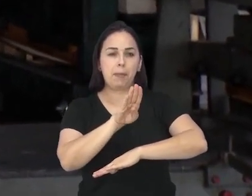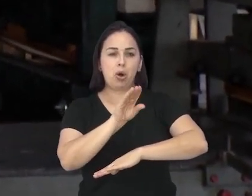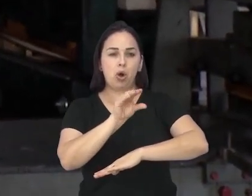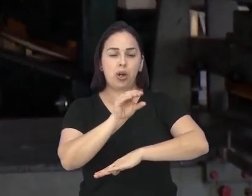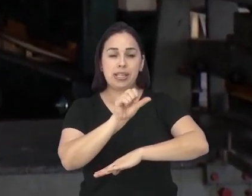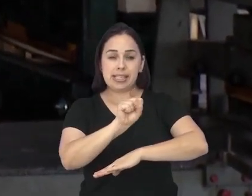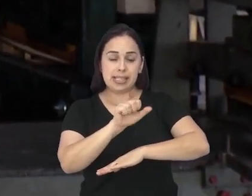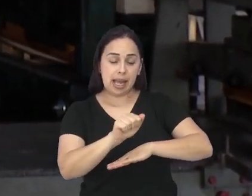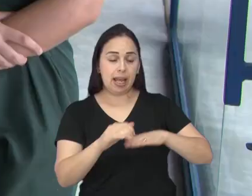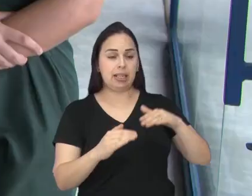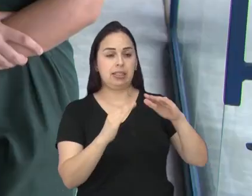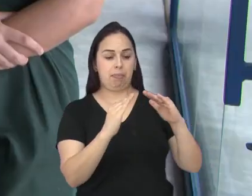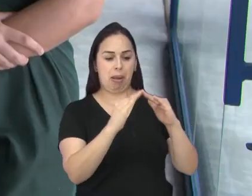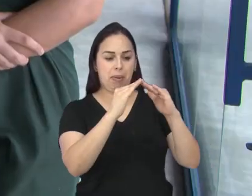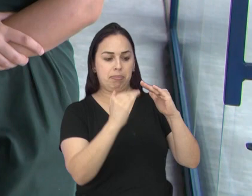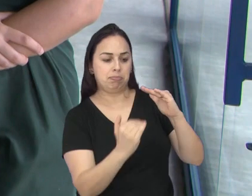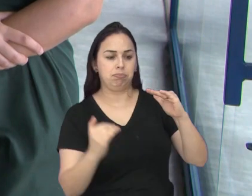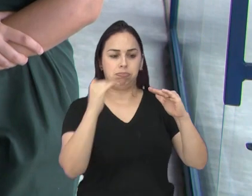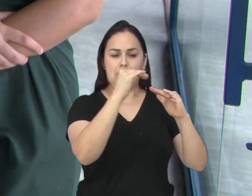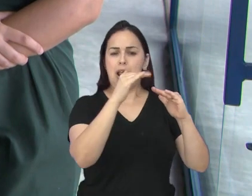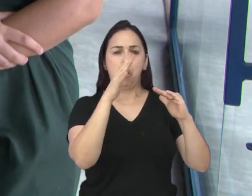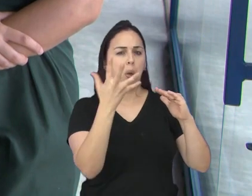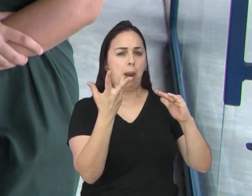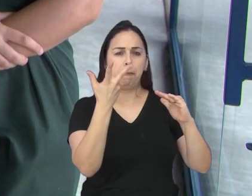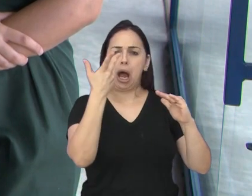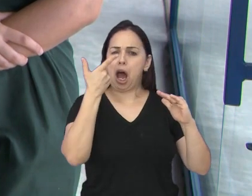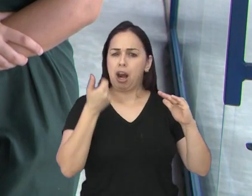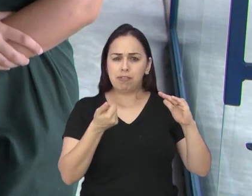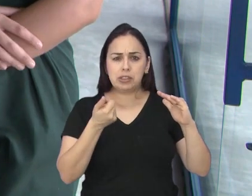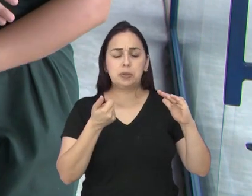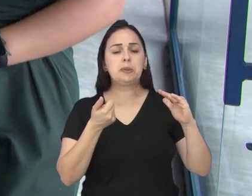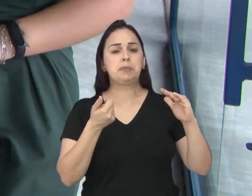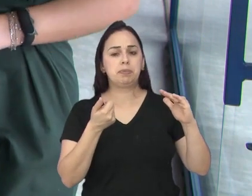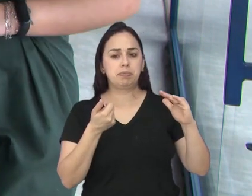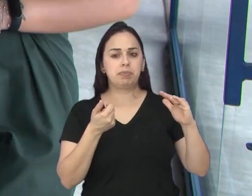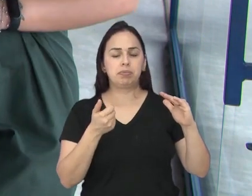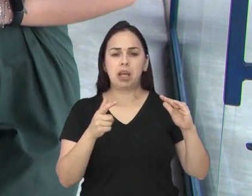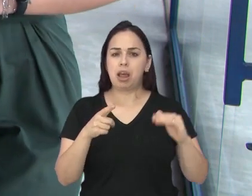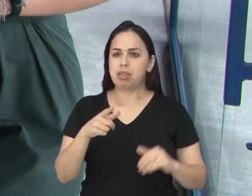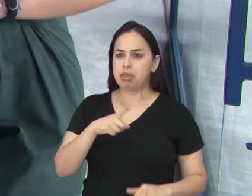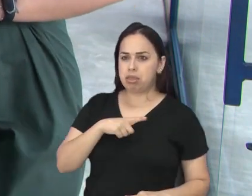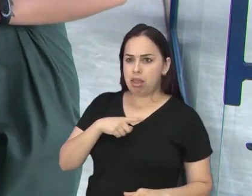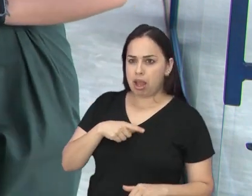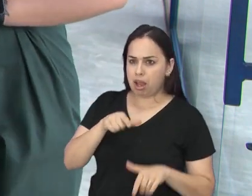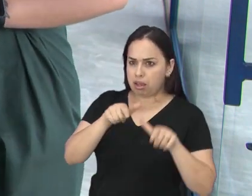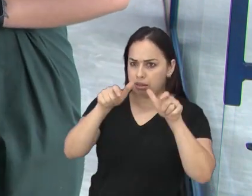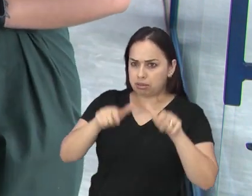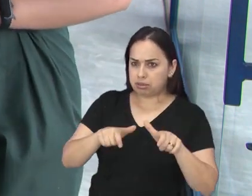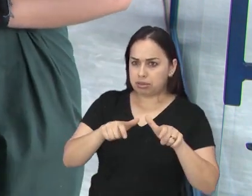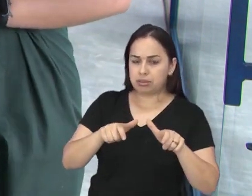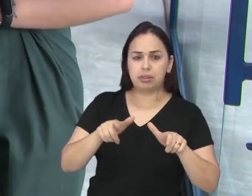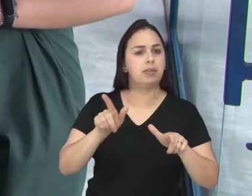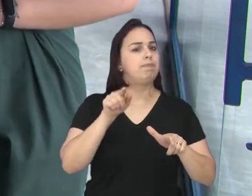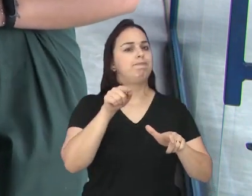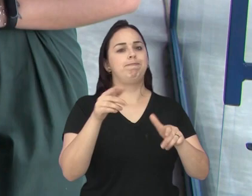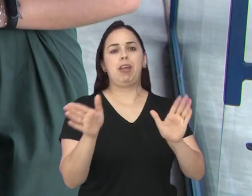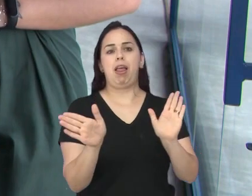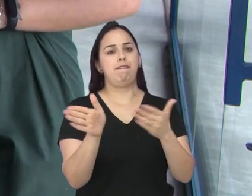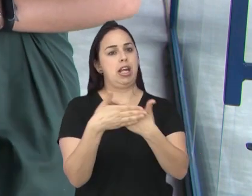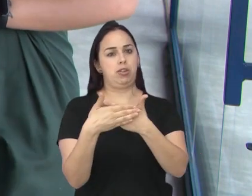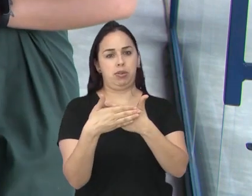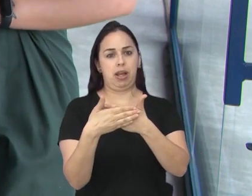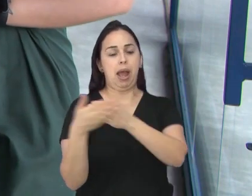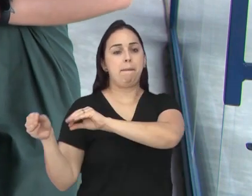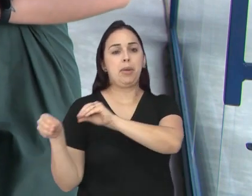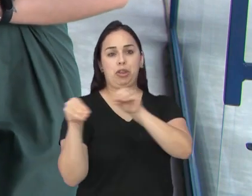ateliê super bucólico, lindo, gostoso. E ele ainda existe, esse ateliê lá? O ateliê não, nós encerramos lá e passamos